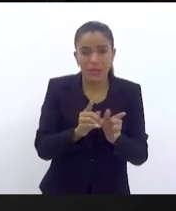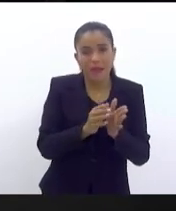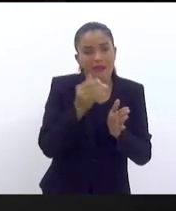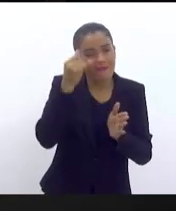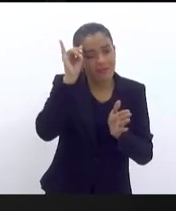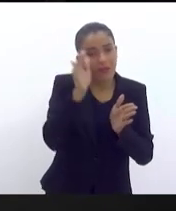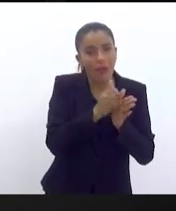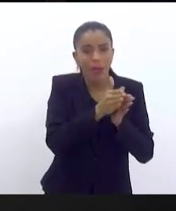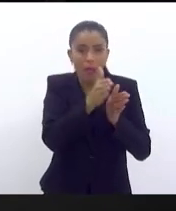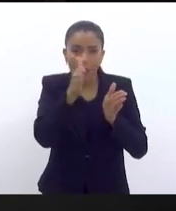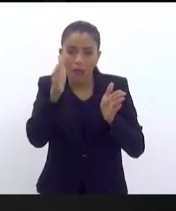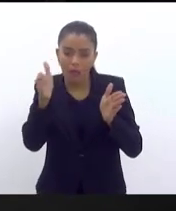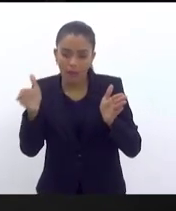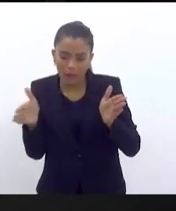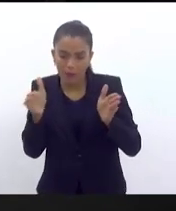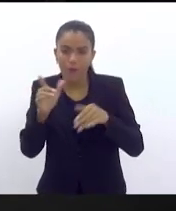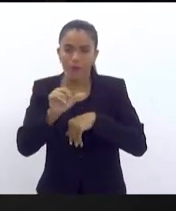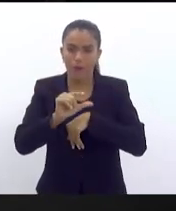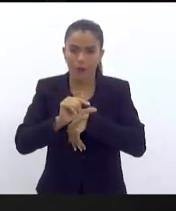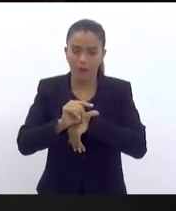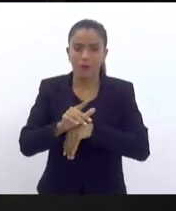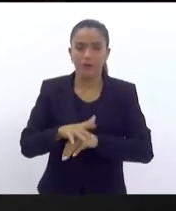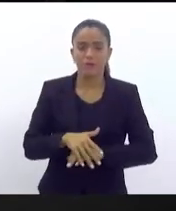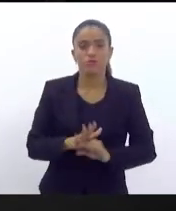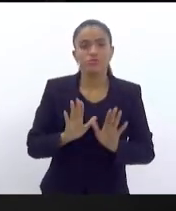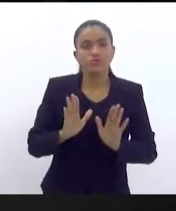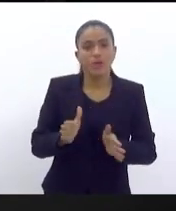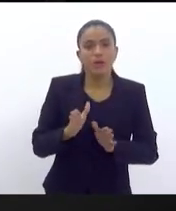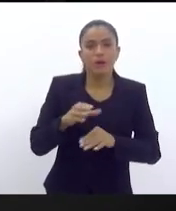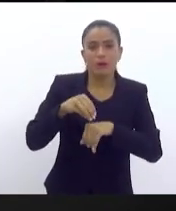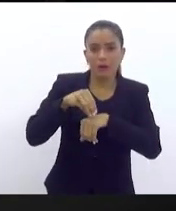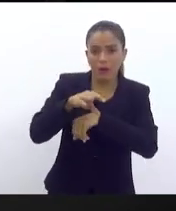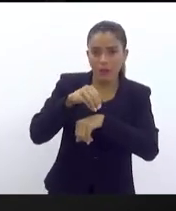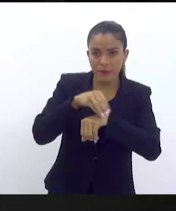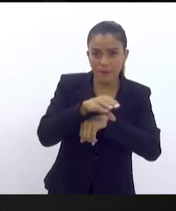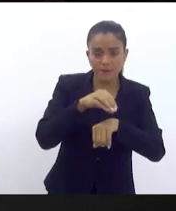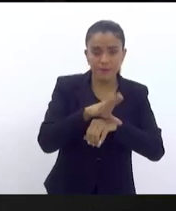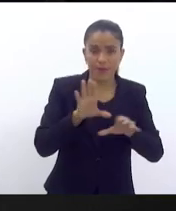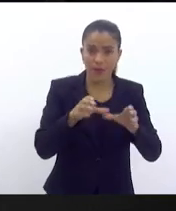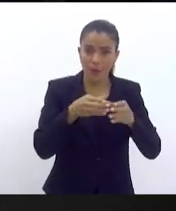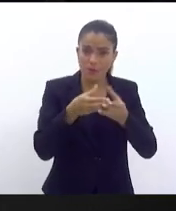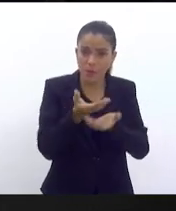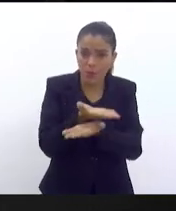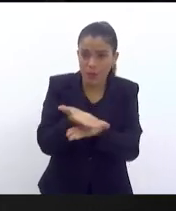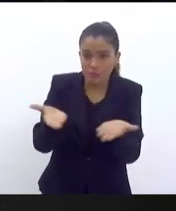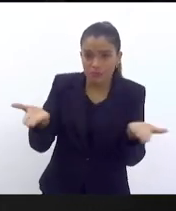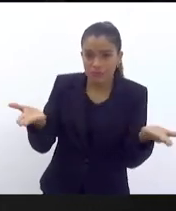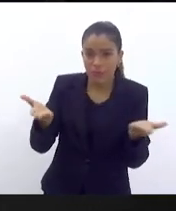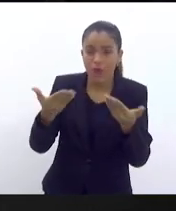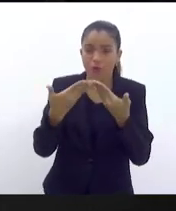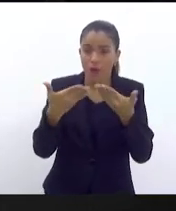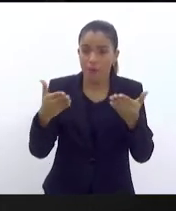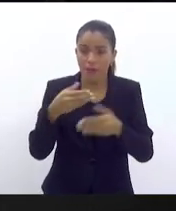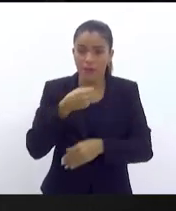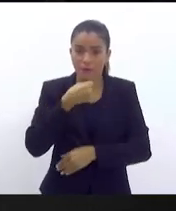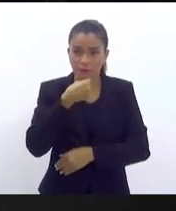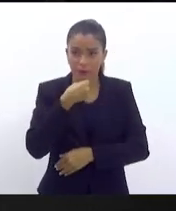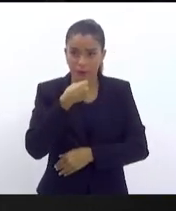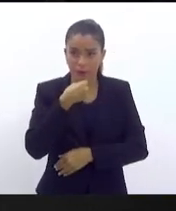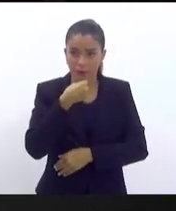tanto eu queria já colocar essa comissão à disposição de todos eu vou abrir a fala para